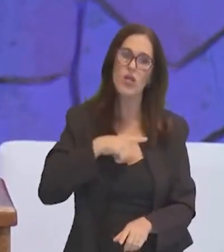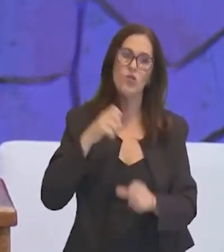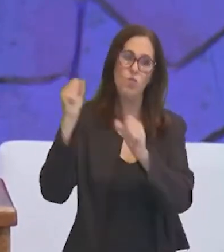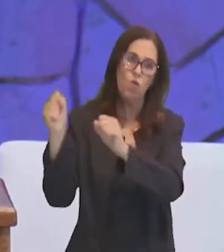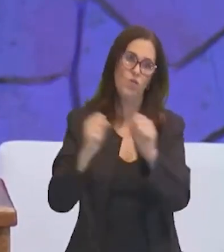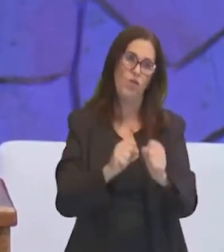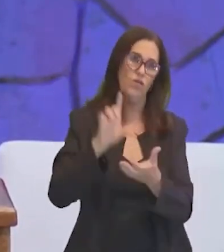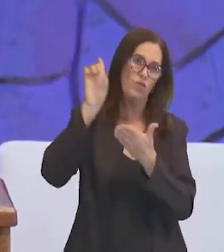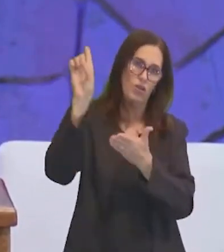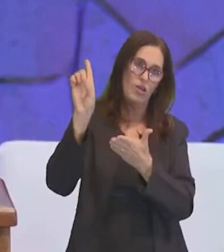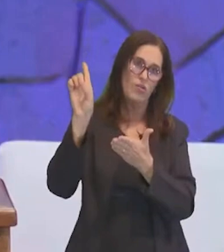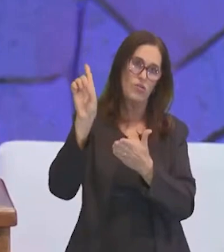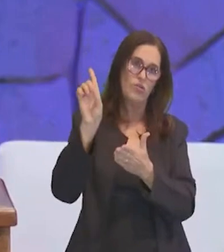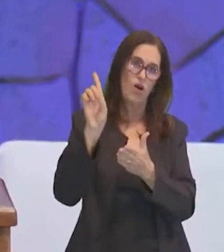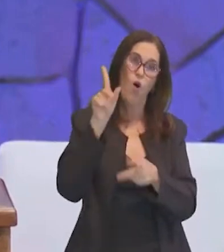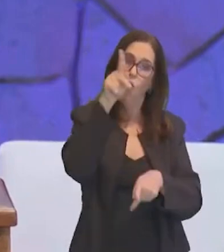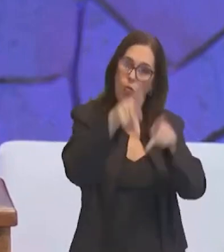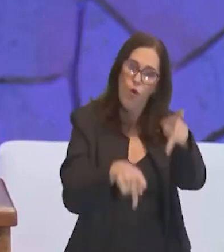de Deus.